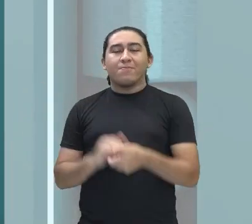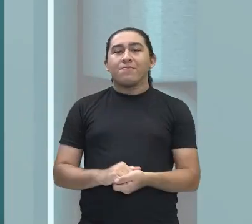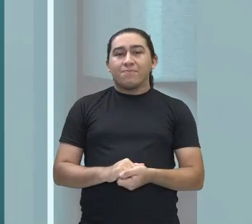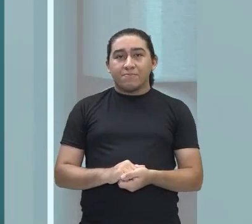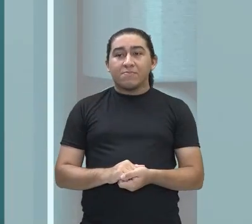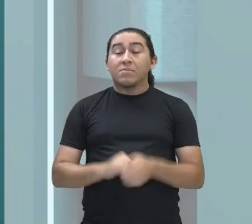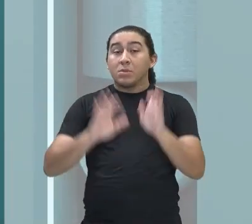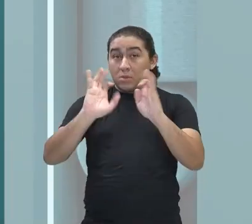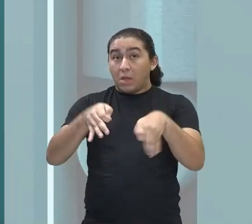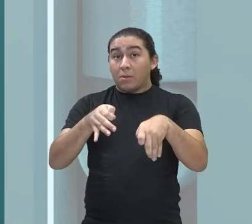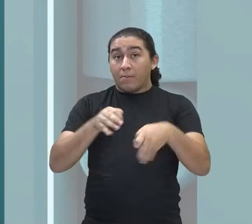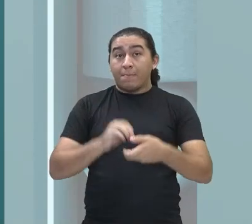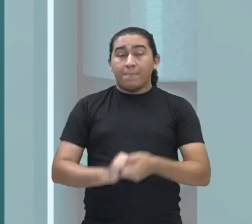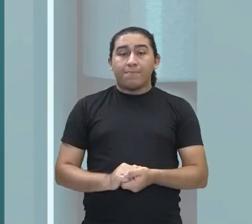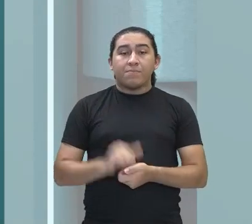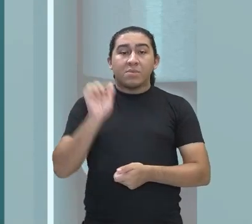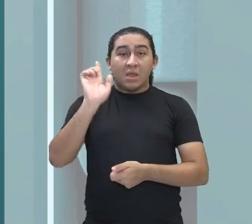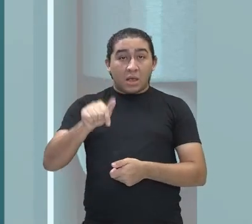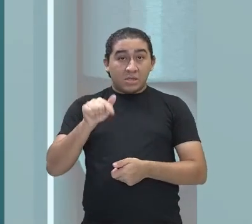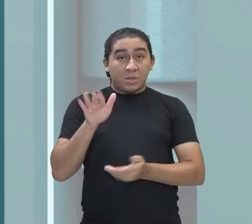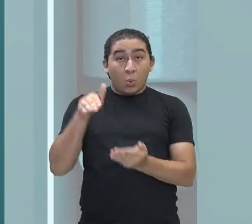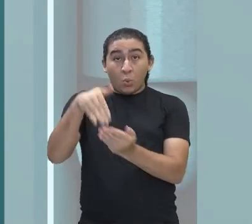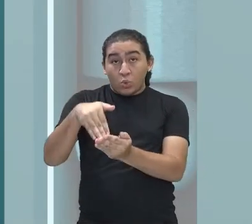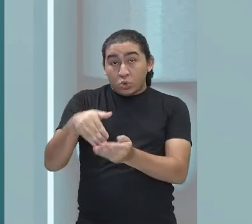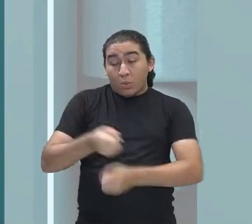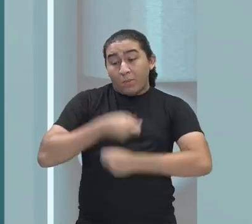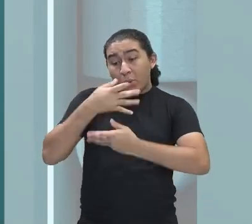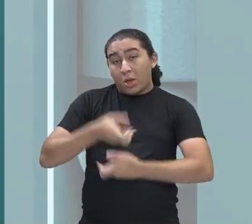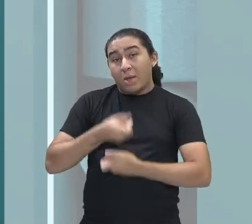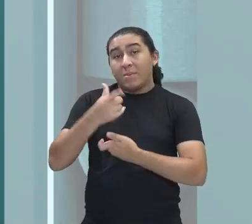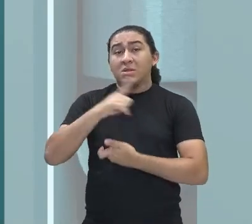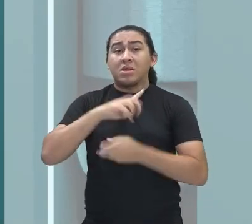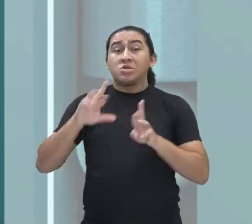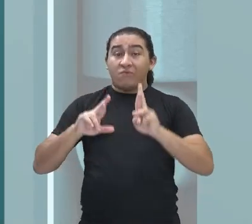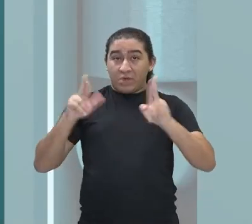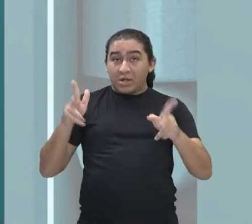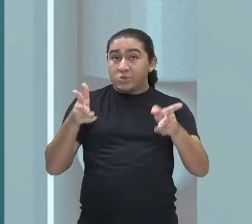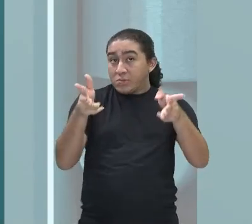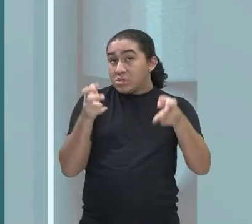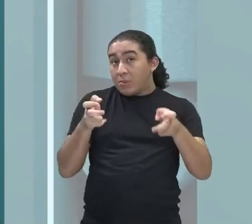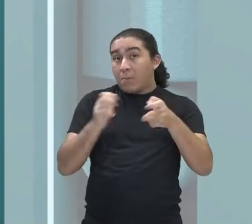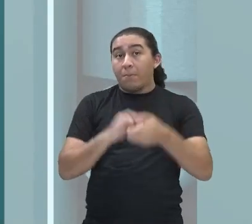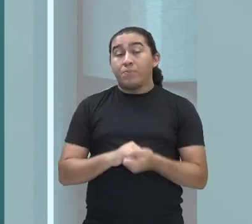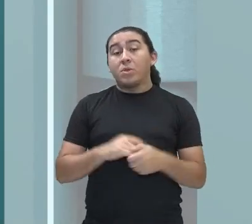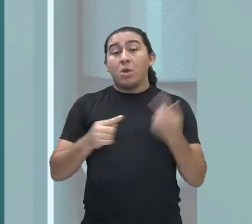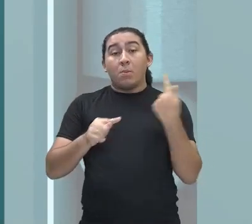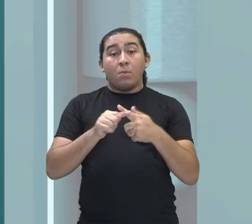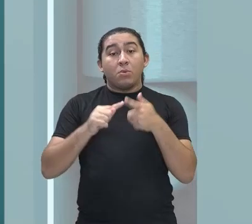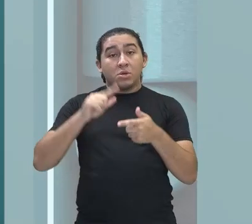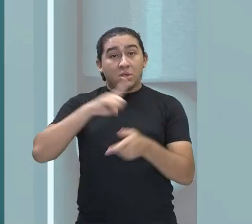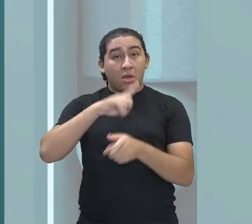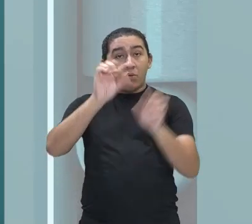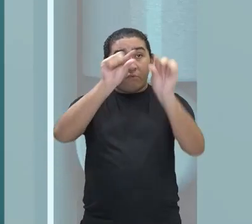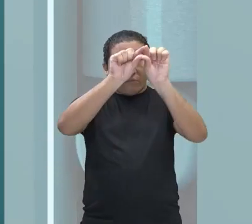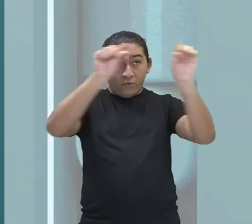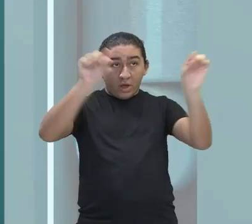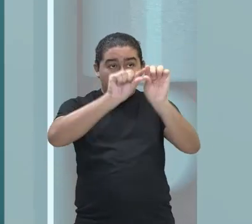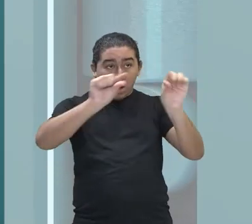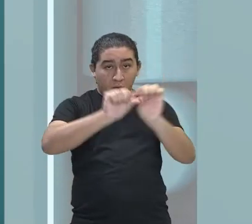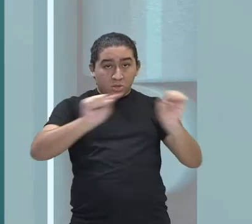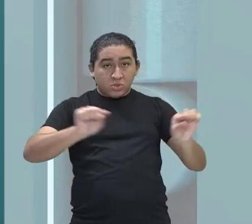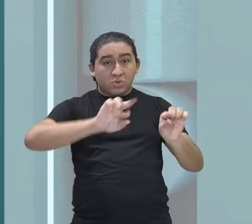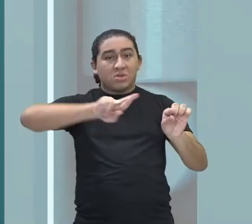Muito bem. Então, esse último poema foge um pouco, como vocês viram, que os versos não